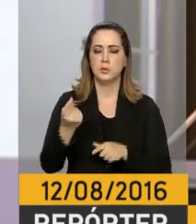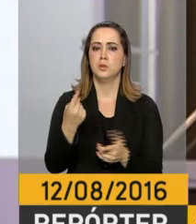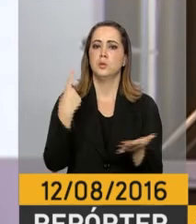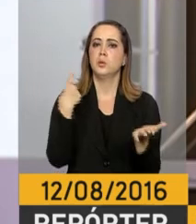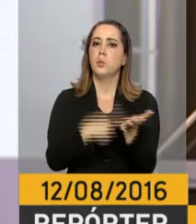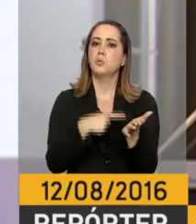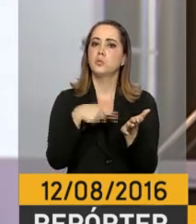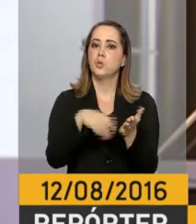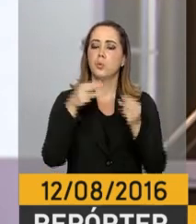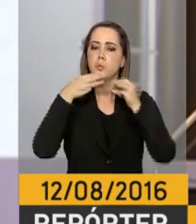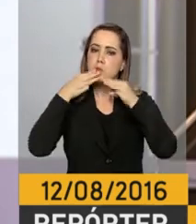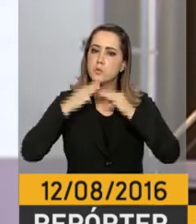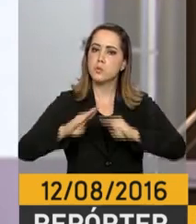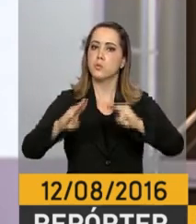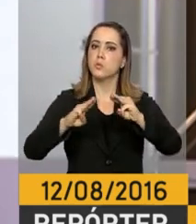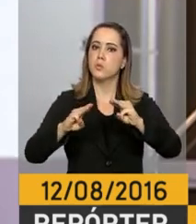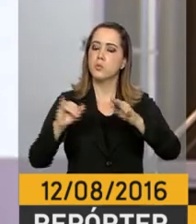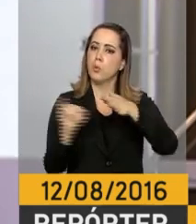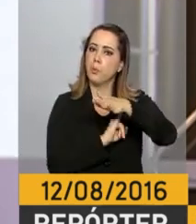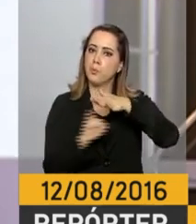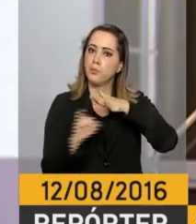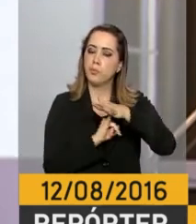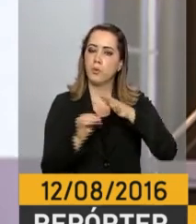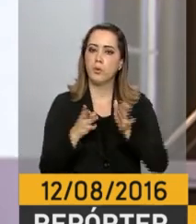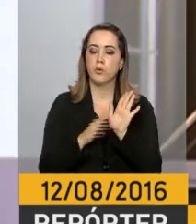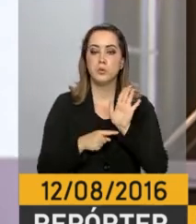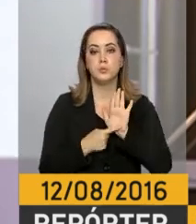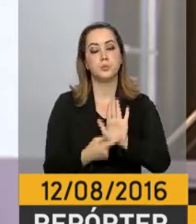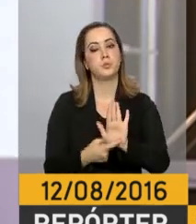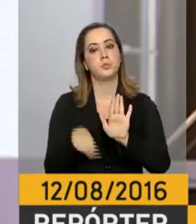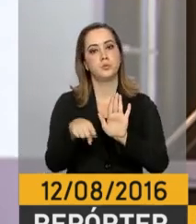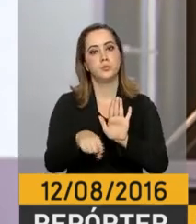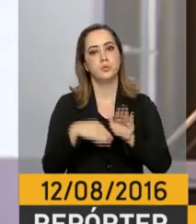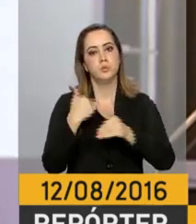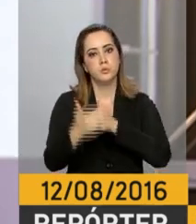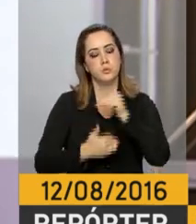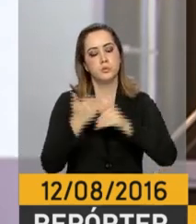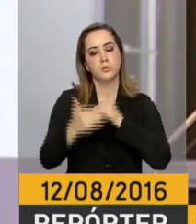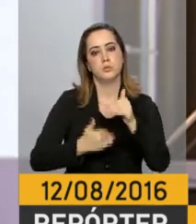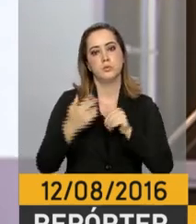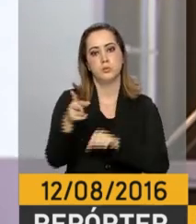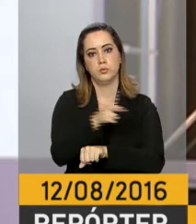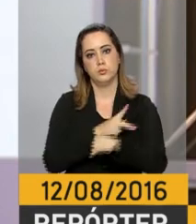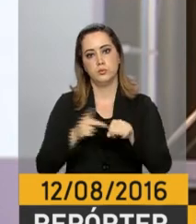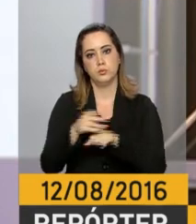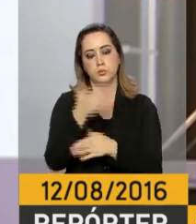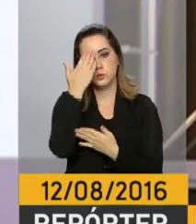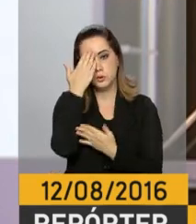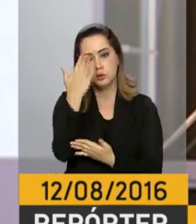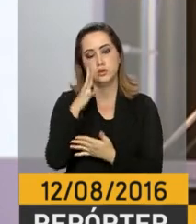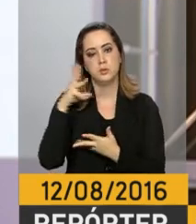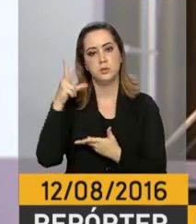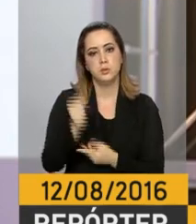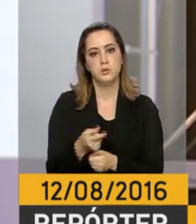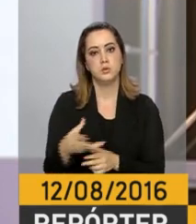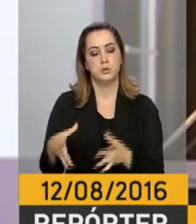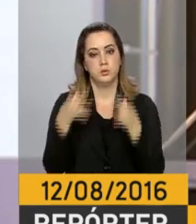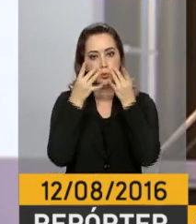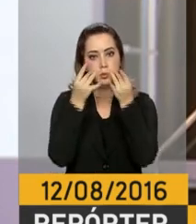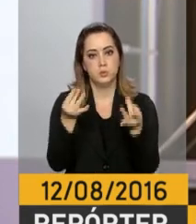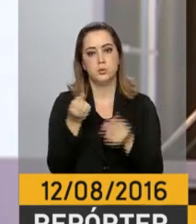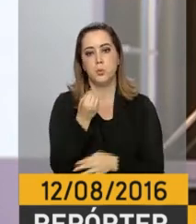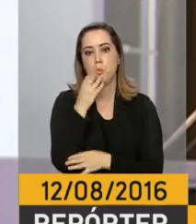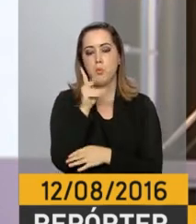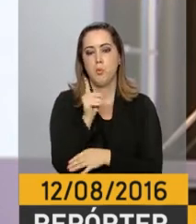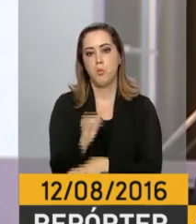institucional e, consequentemente, contribuir para o desenvolvimento do país. Agradeço a todos pela atenção e